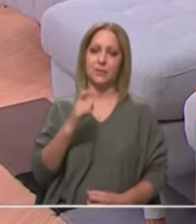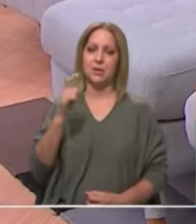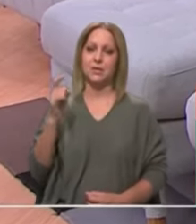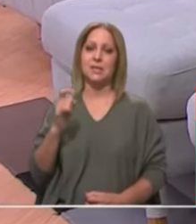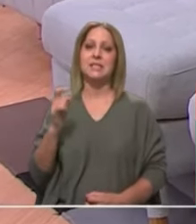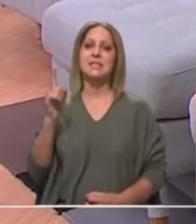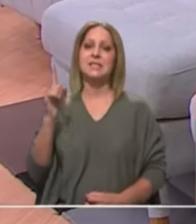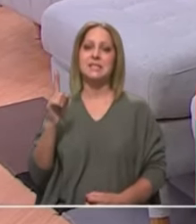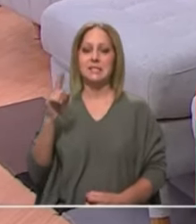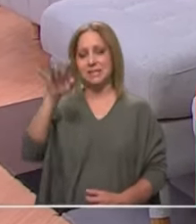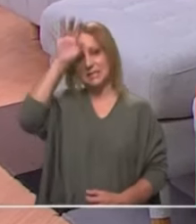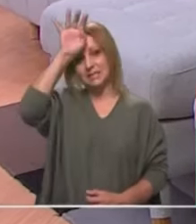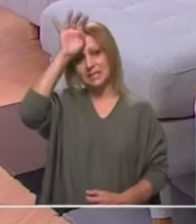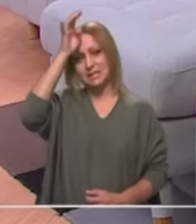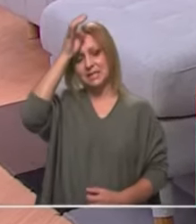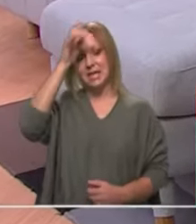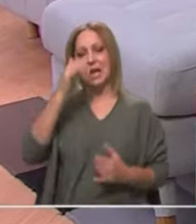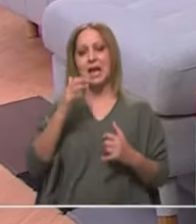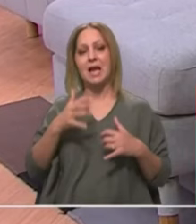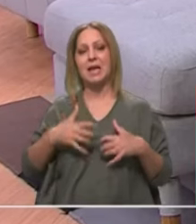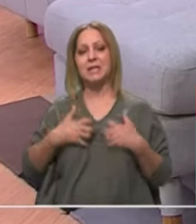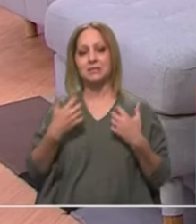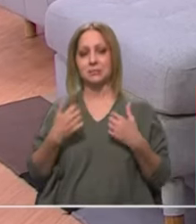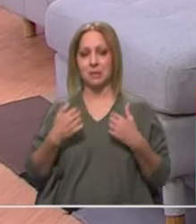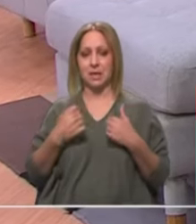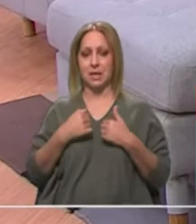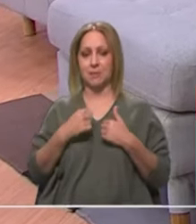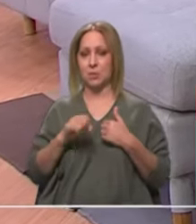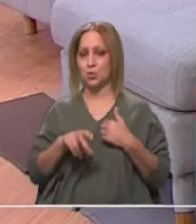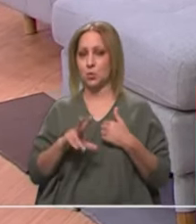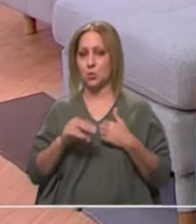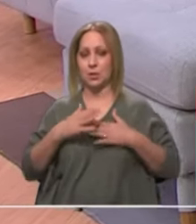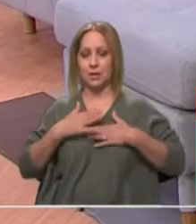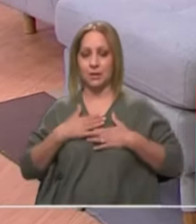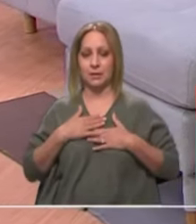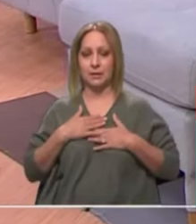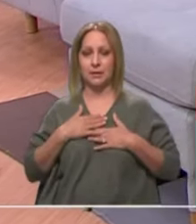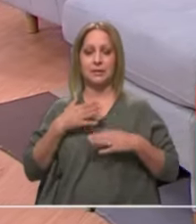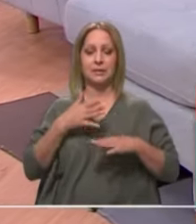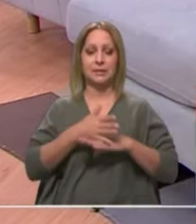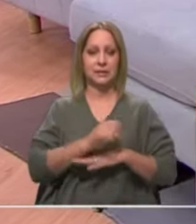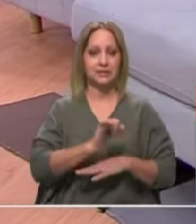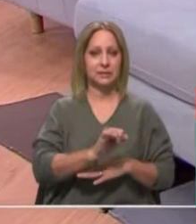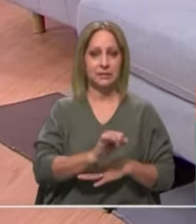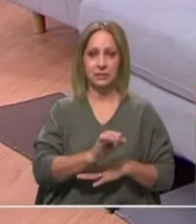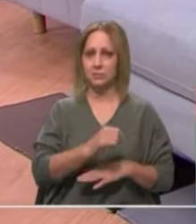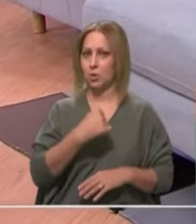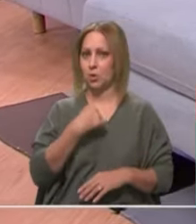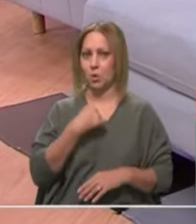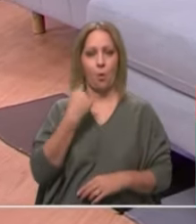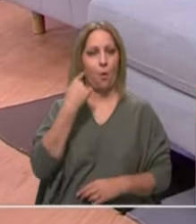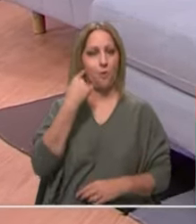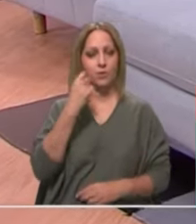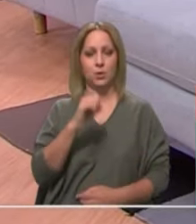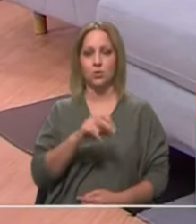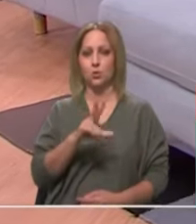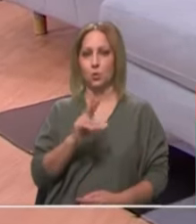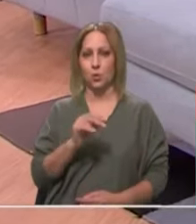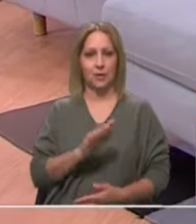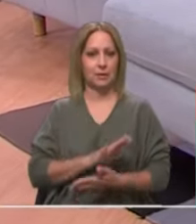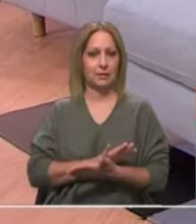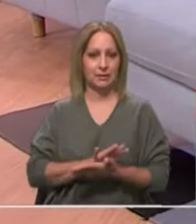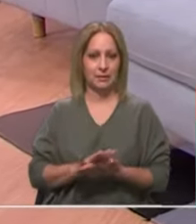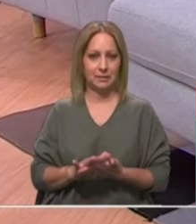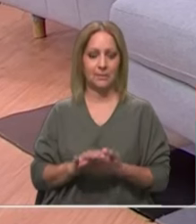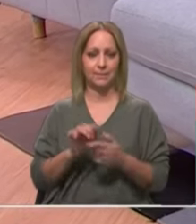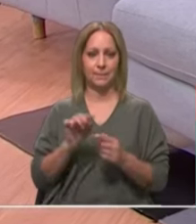alum alguma vez nunca nunca nunca diretamente com z não nem nunca ouv Nuna nunca nunca ouvi nunca ouvi e o